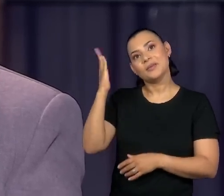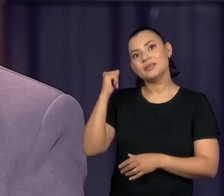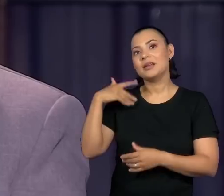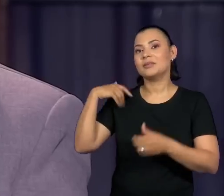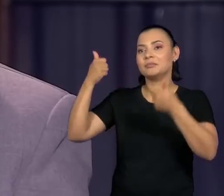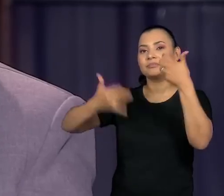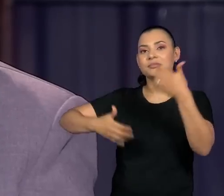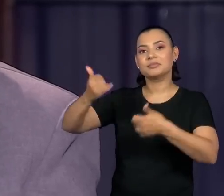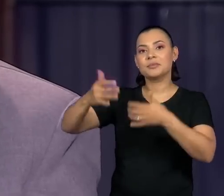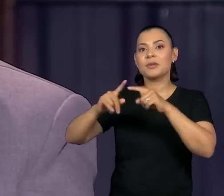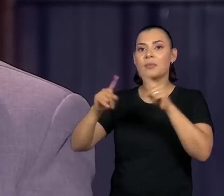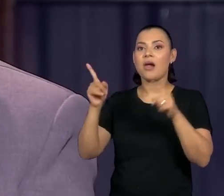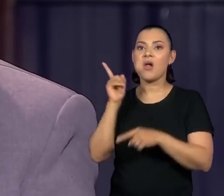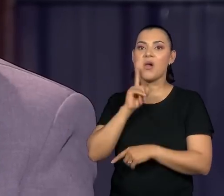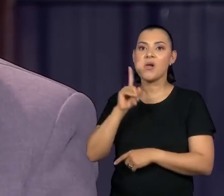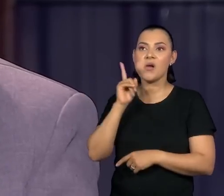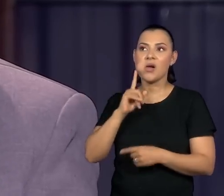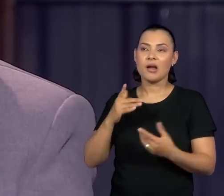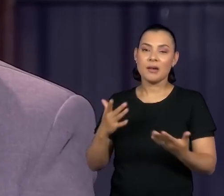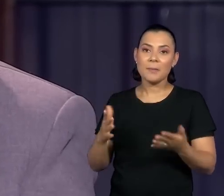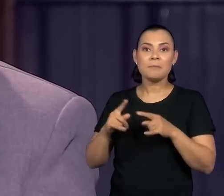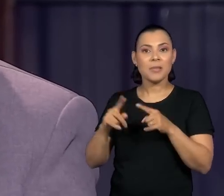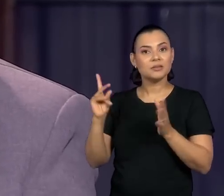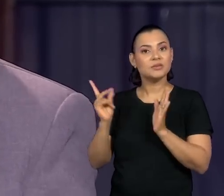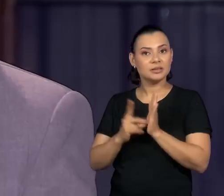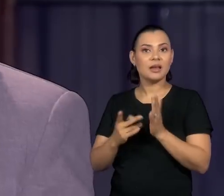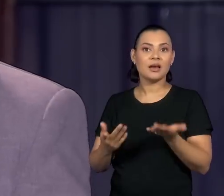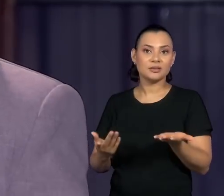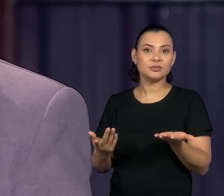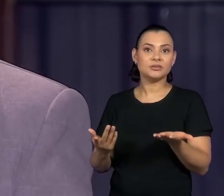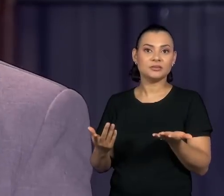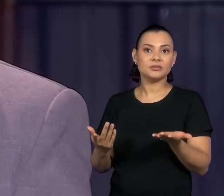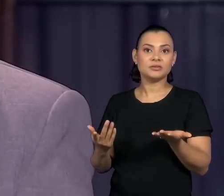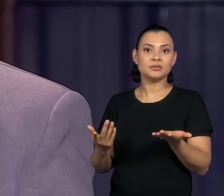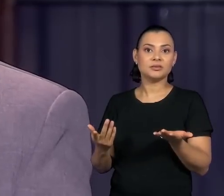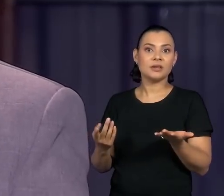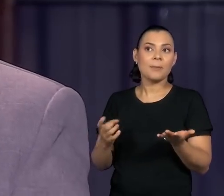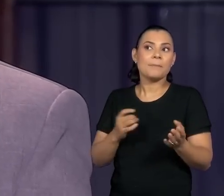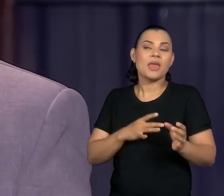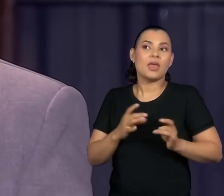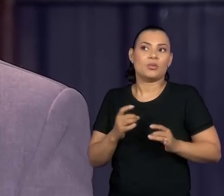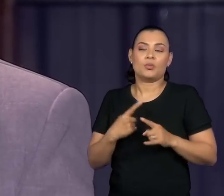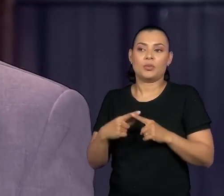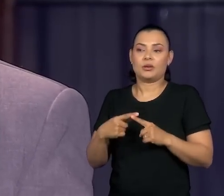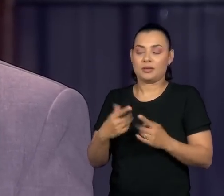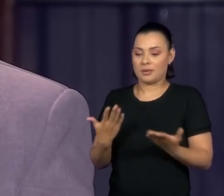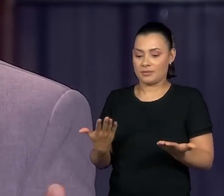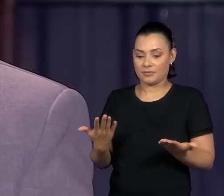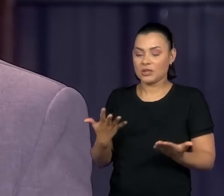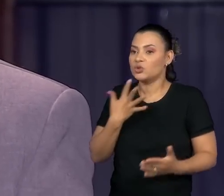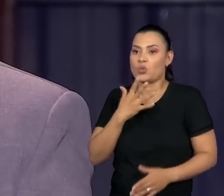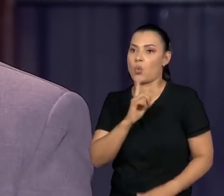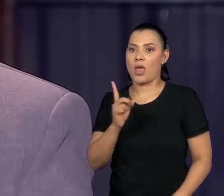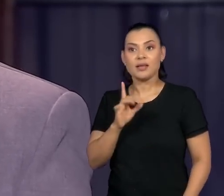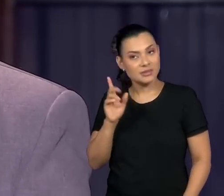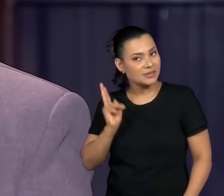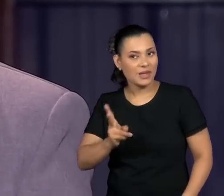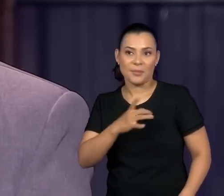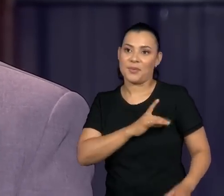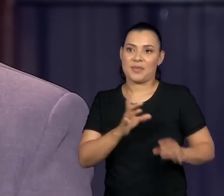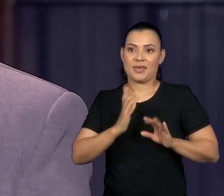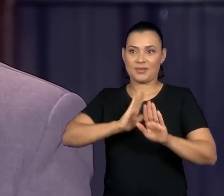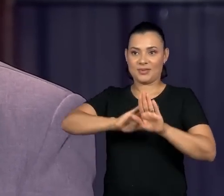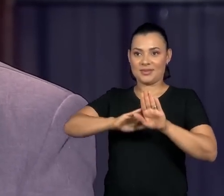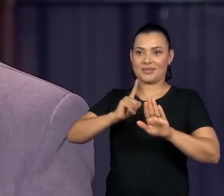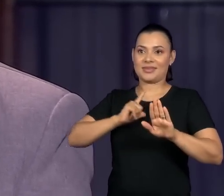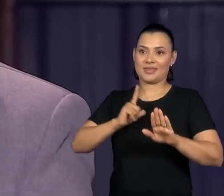tudo, né? E sou hipócrita. Mas não deixa de ser um medo do desconhecido, né? A gente tem medo do que a gente não conhece. Tem